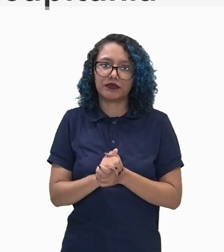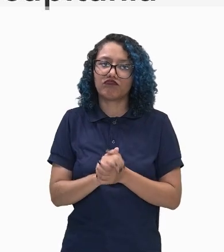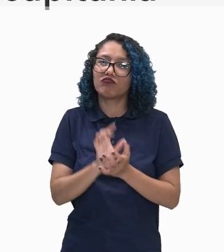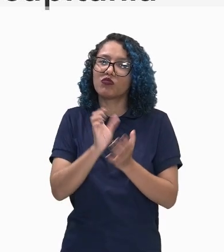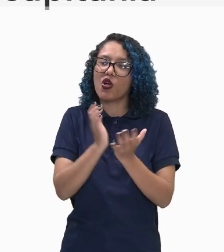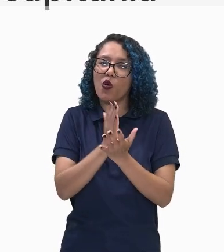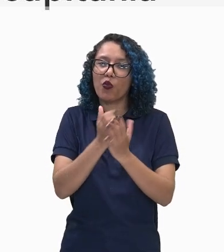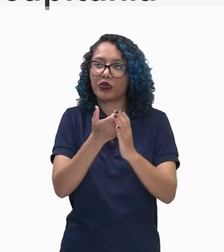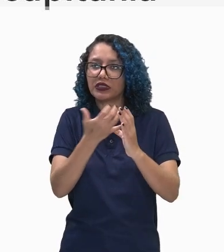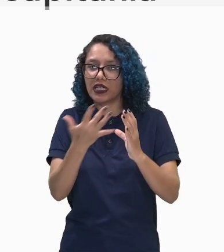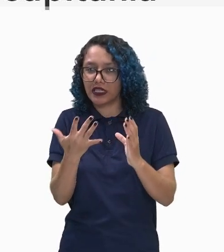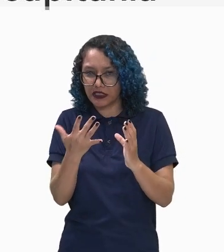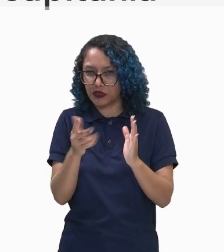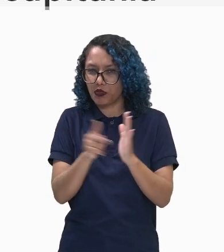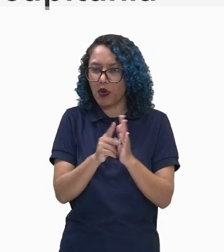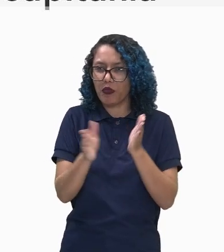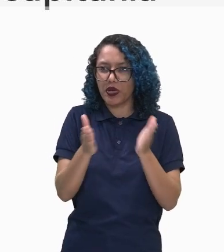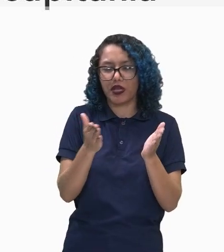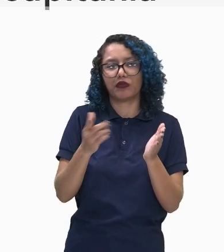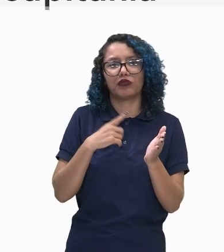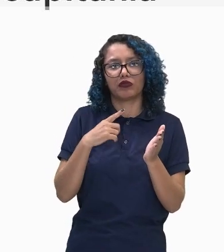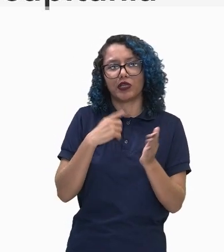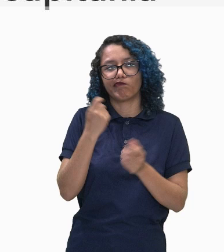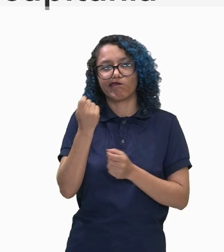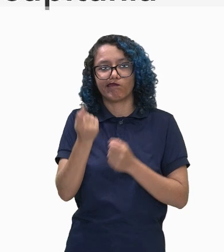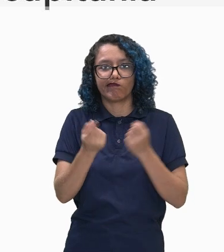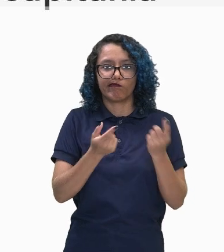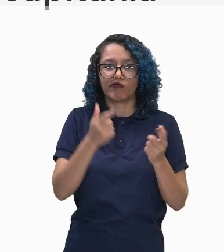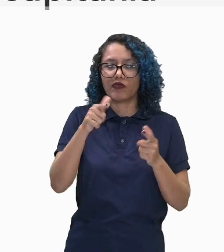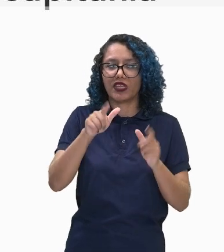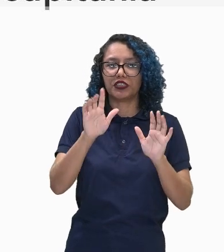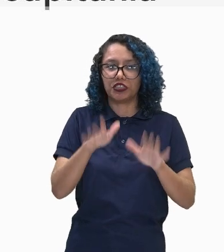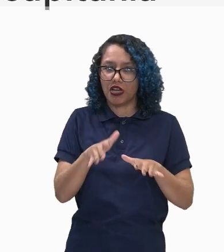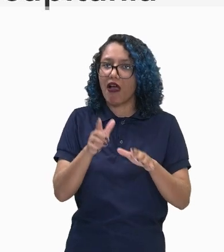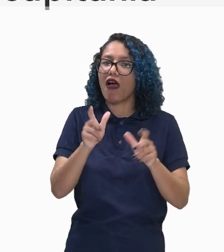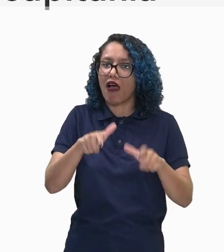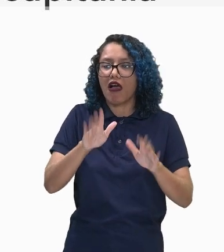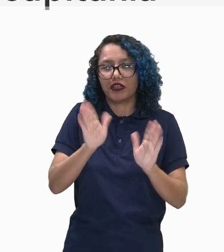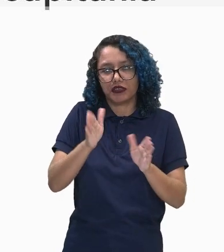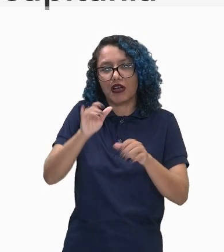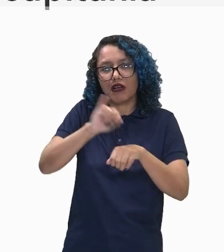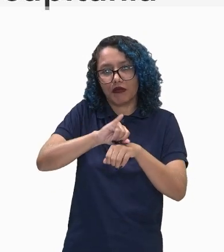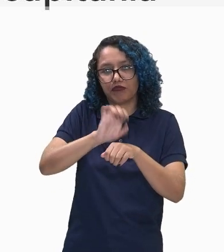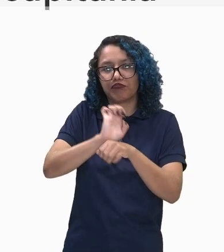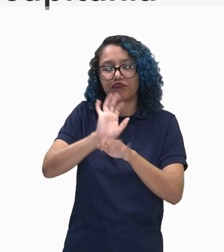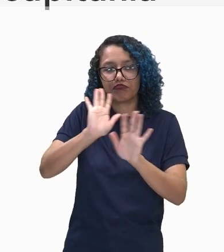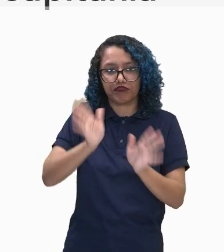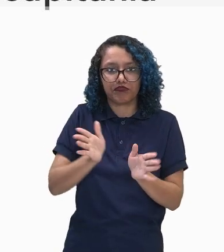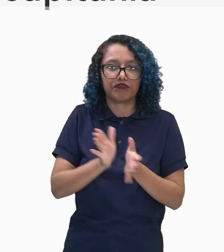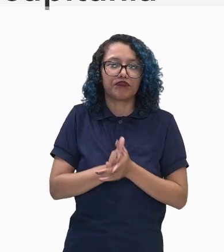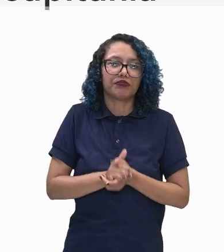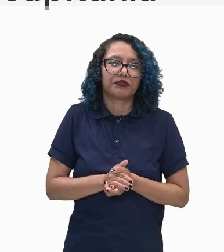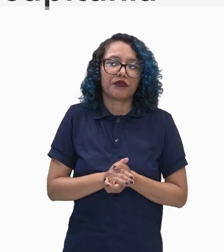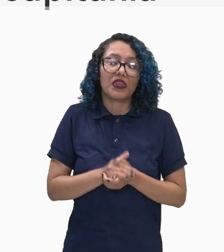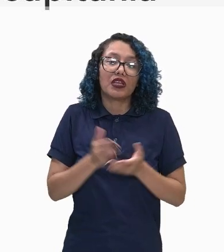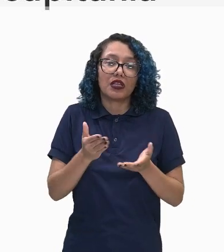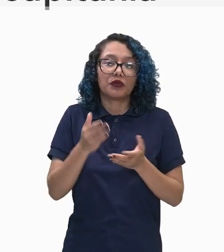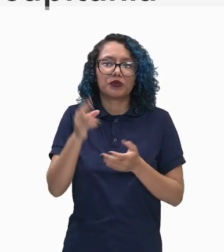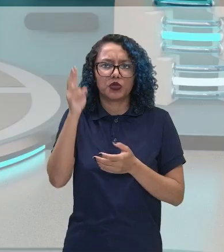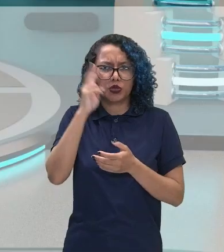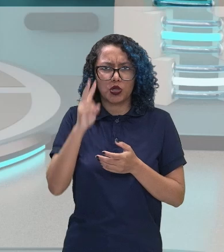em Barcelos, né, que foi a capital do estado. Certo? Então, a história de Barcelos, ela é